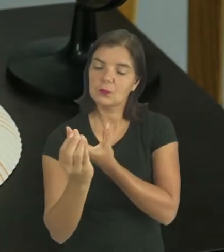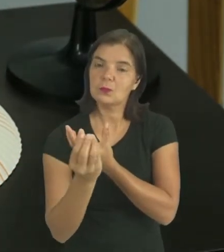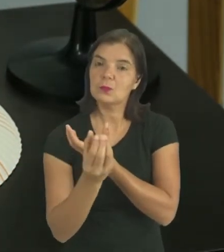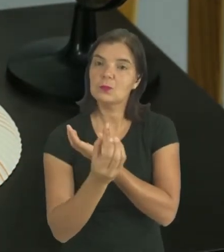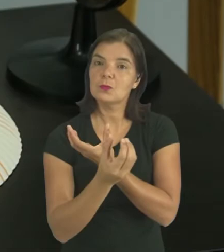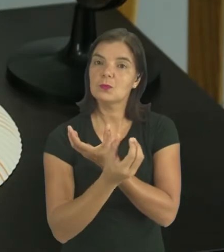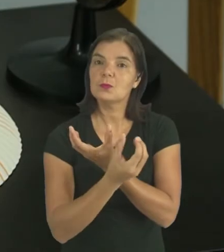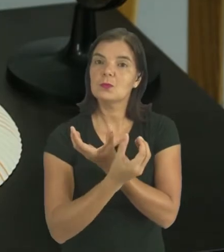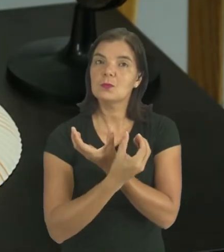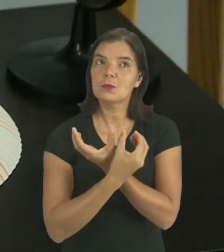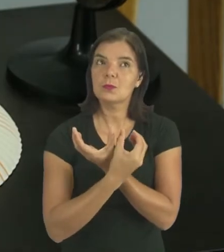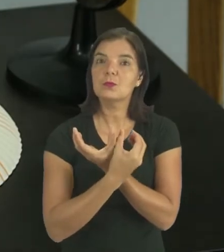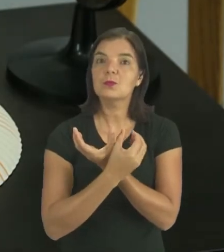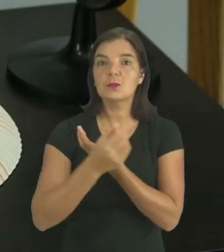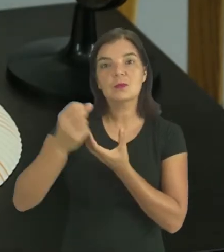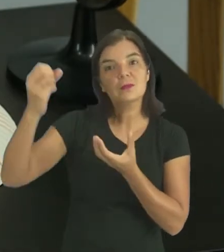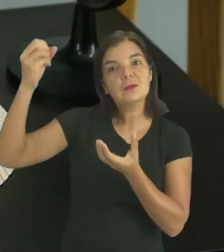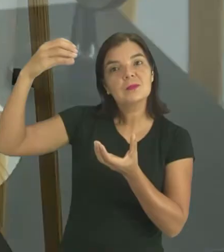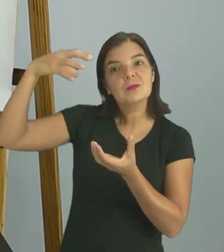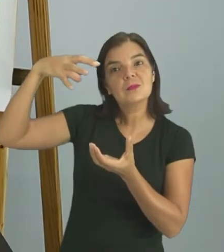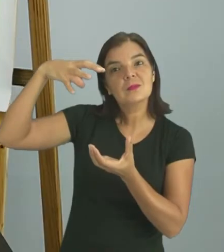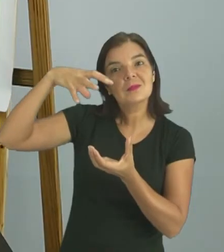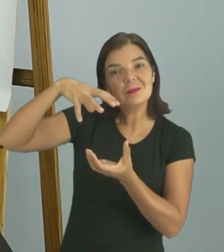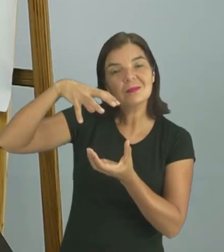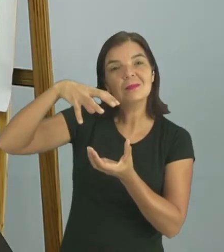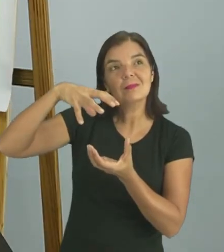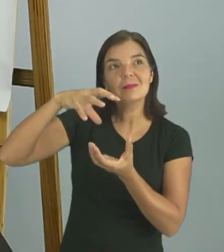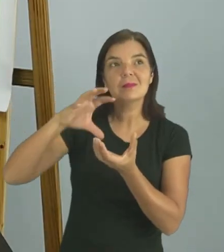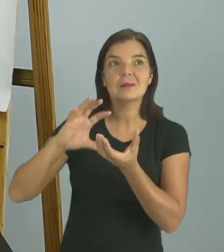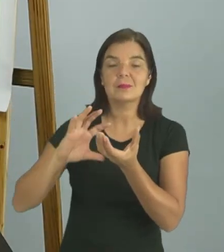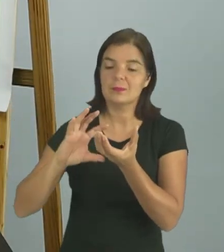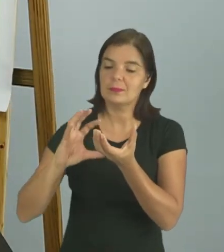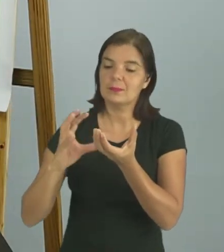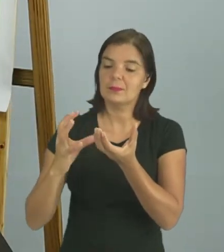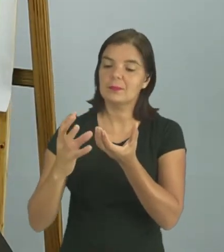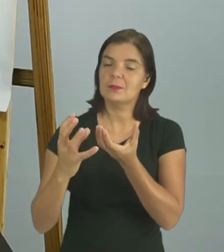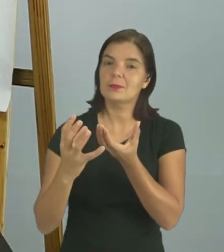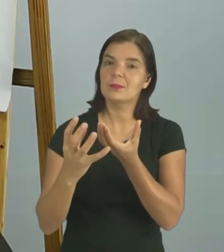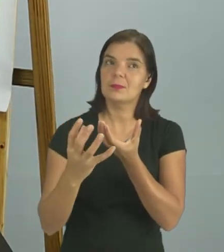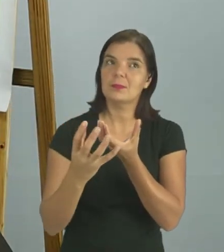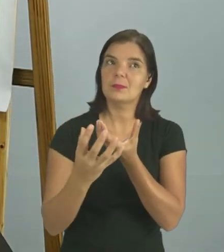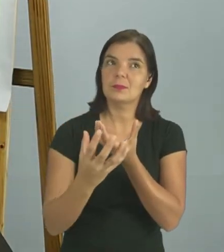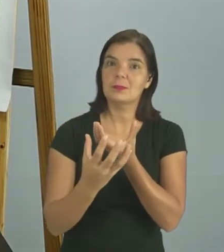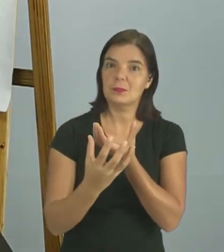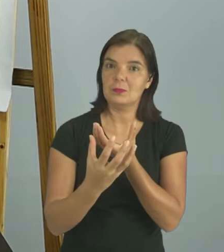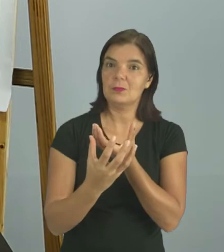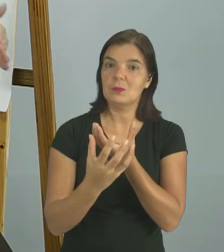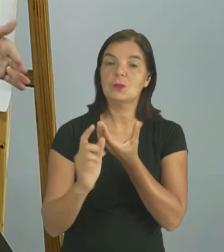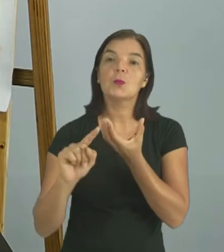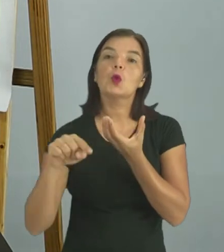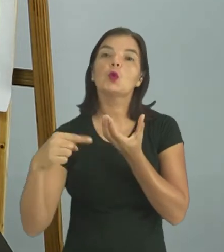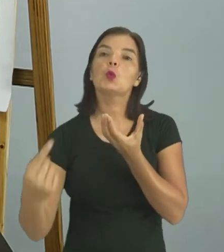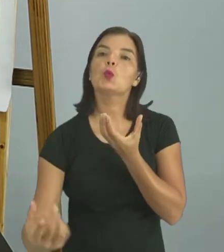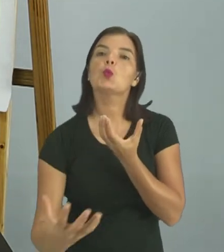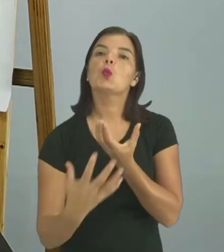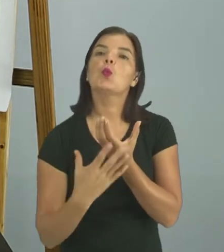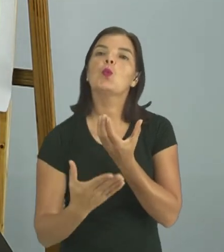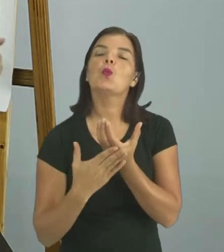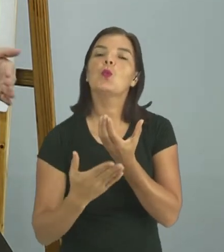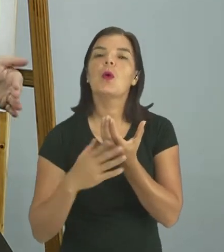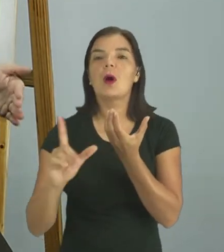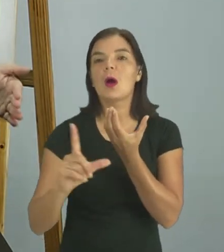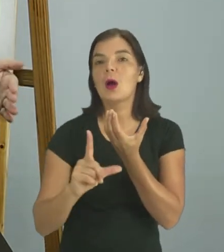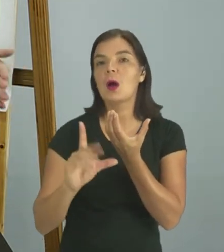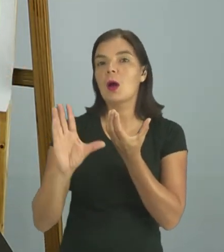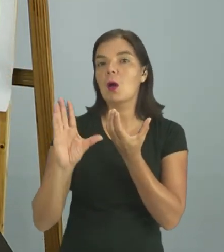Sol ilumina este lado da Terra, esse eixo da Terra, e o dia. Do outro lado, vejam